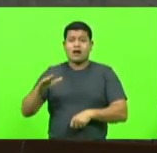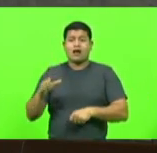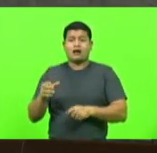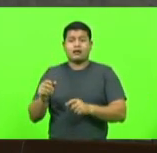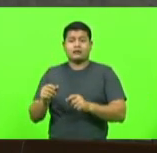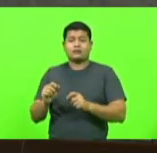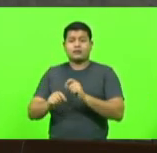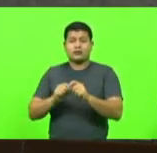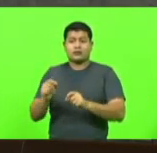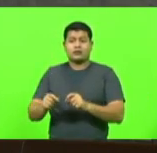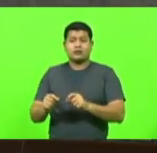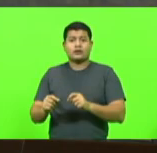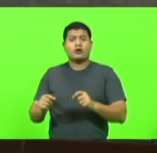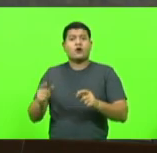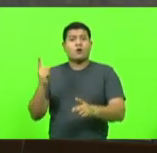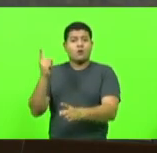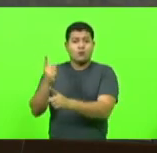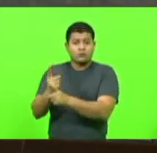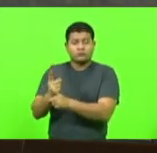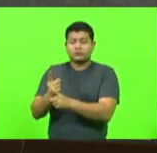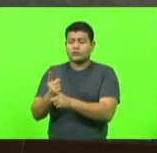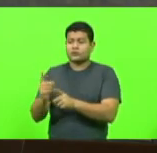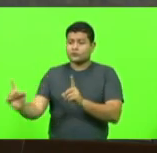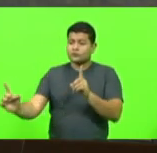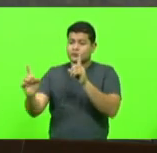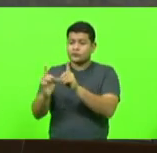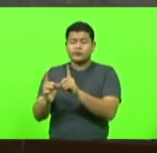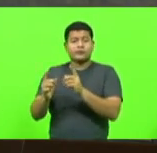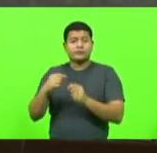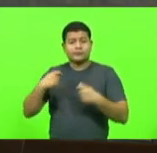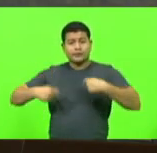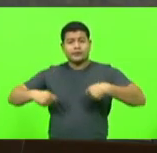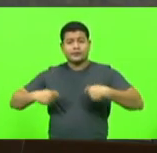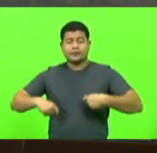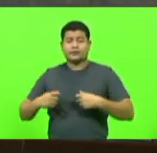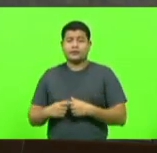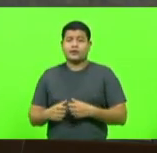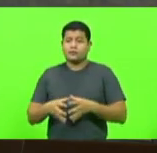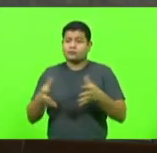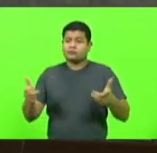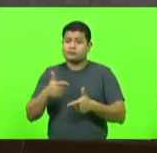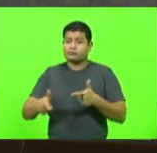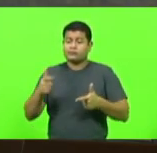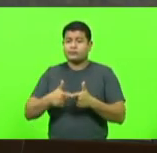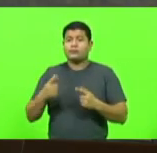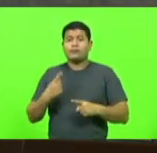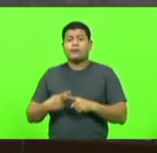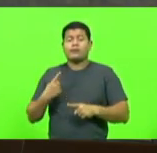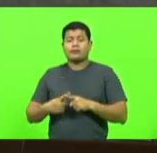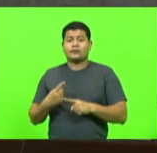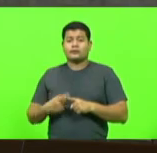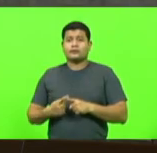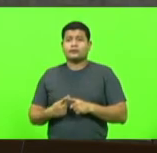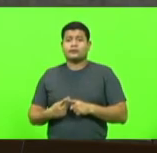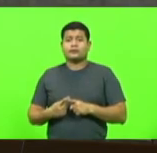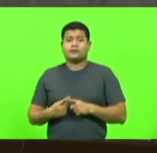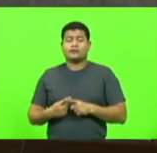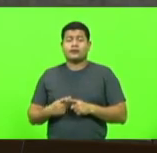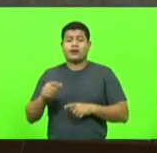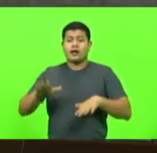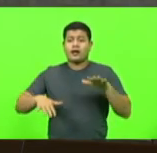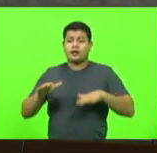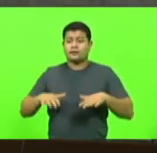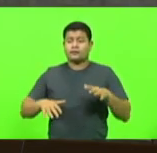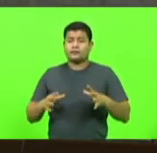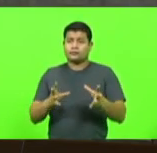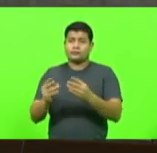Né? Então, esse também é um grande problema. Por que também? Porque muito profissional